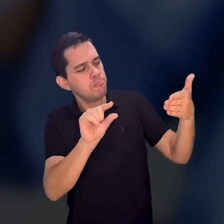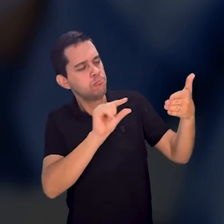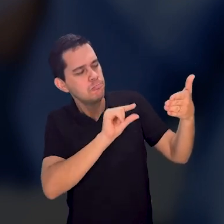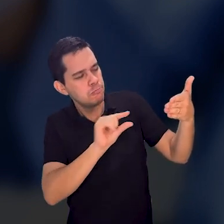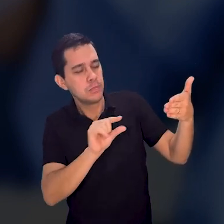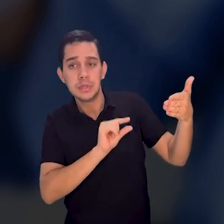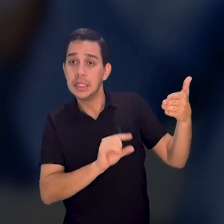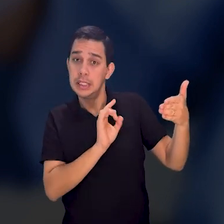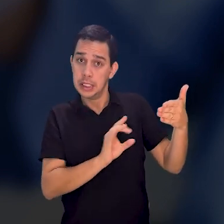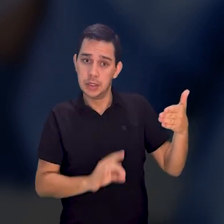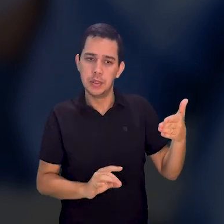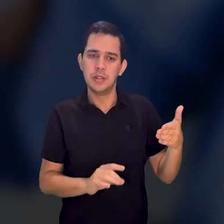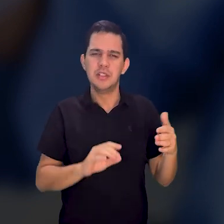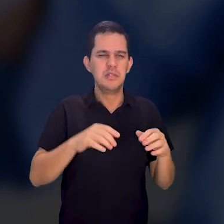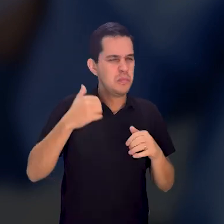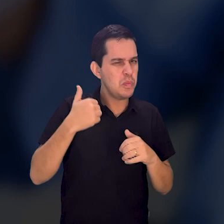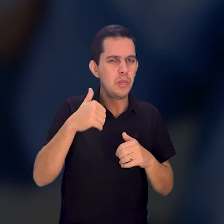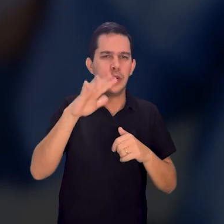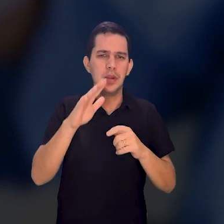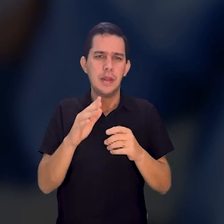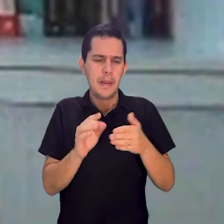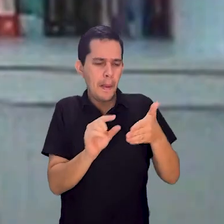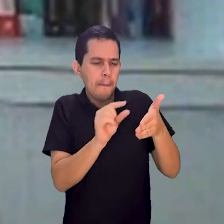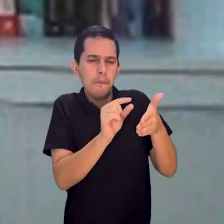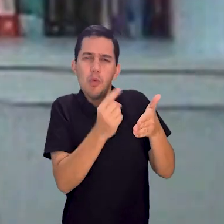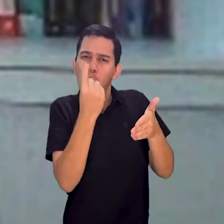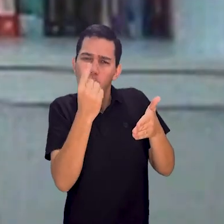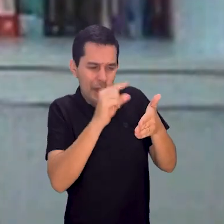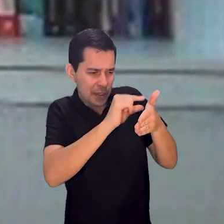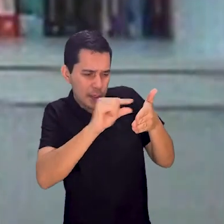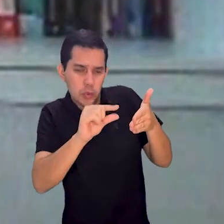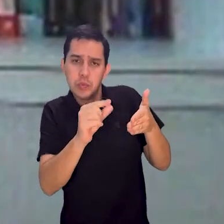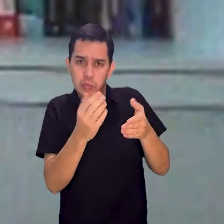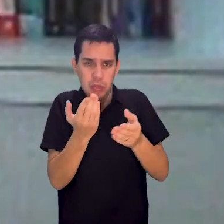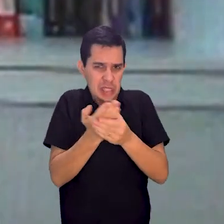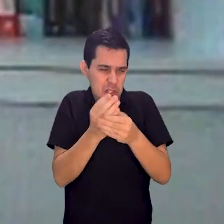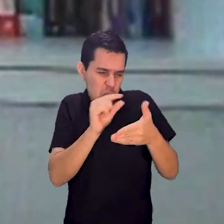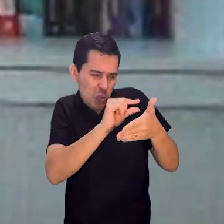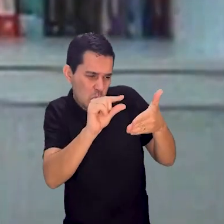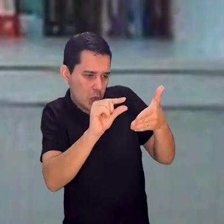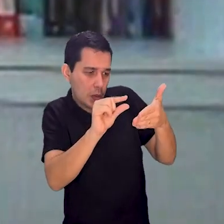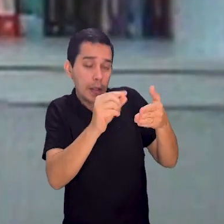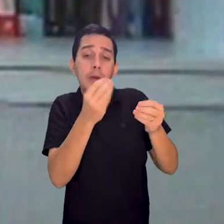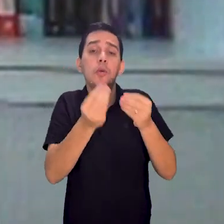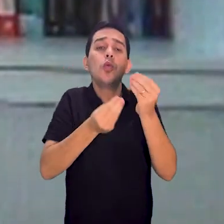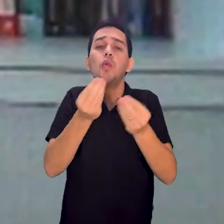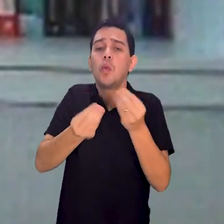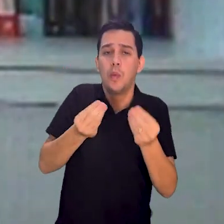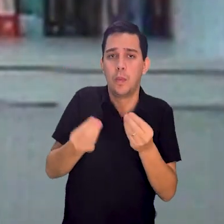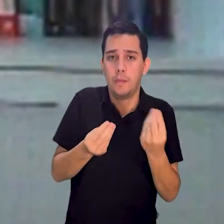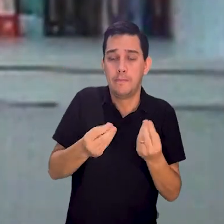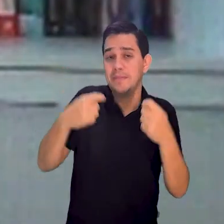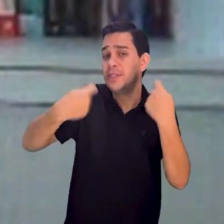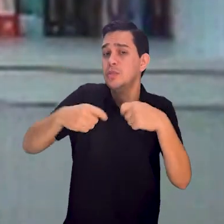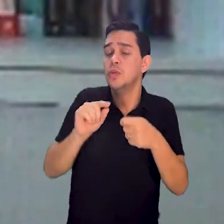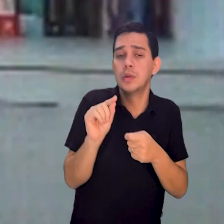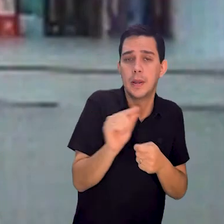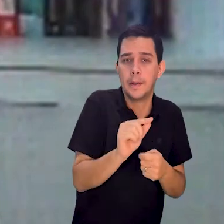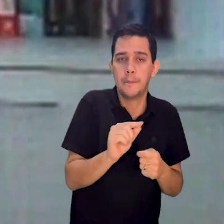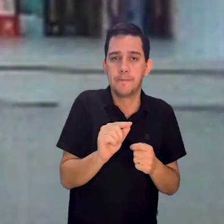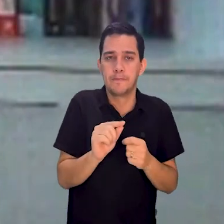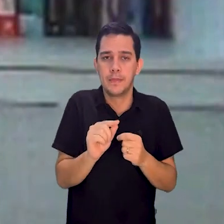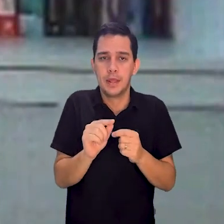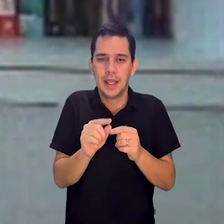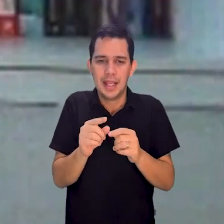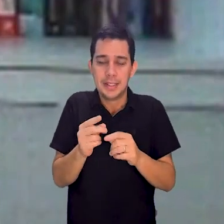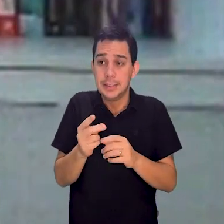110 procedimentos administrativos instaurados no âmbito da promotoria, um para cada paciente. No bojo desses